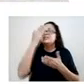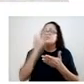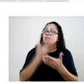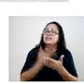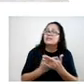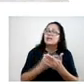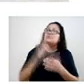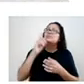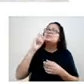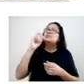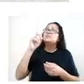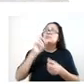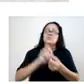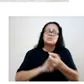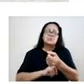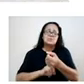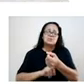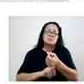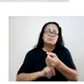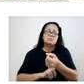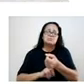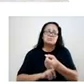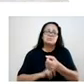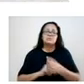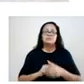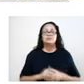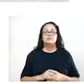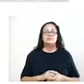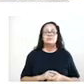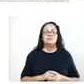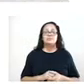a ira divina estava se abatendo sobre as pessoas.